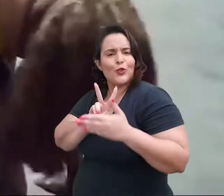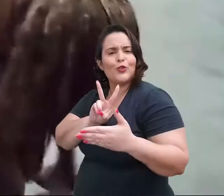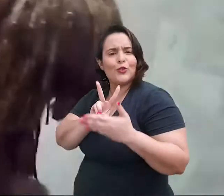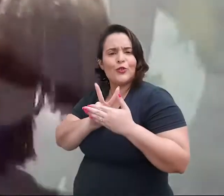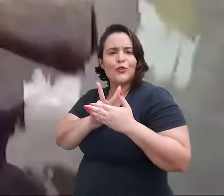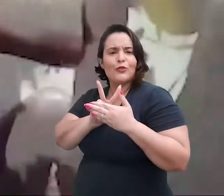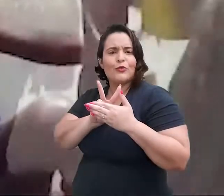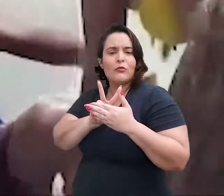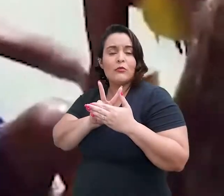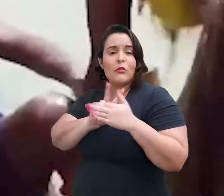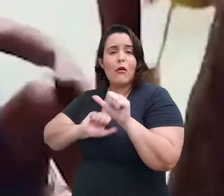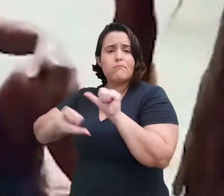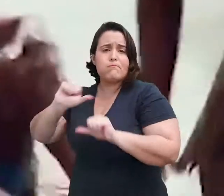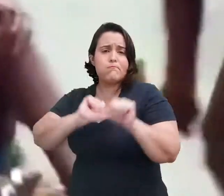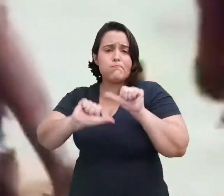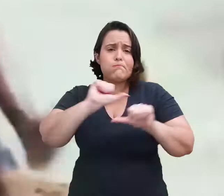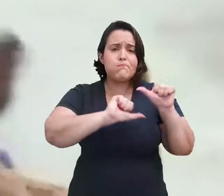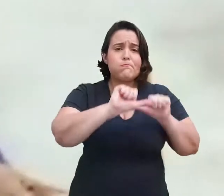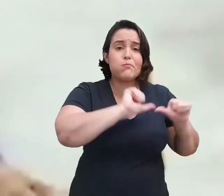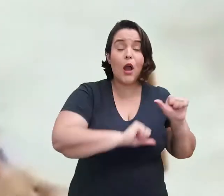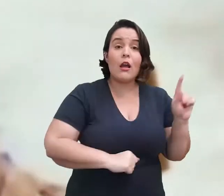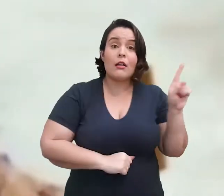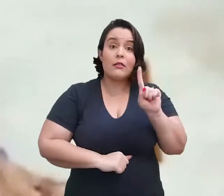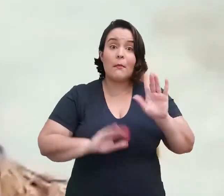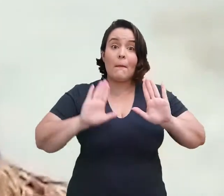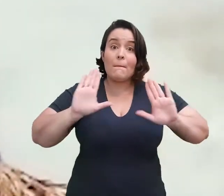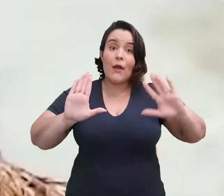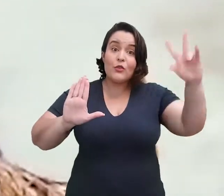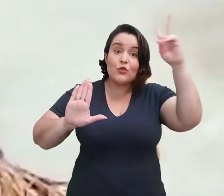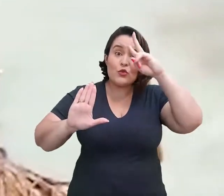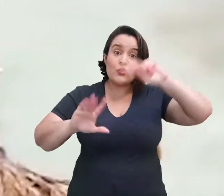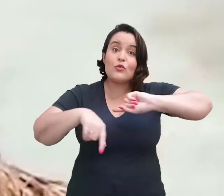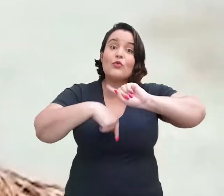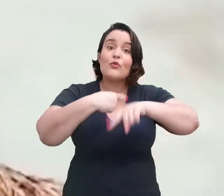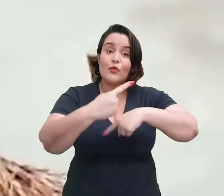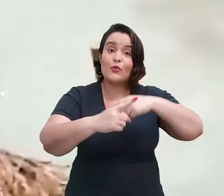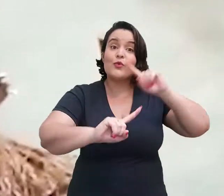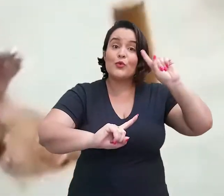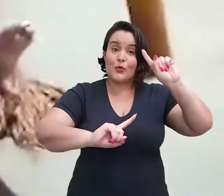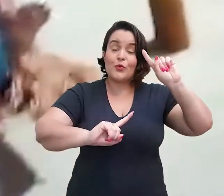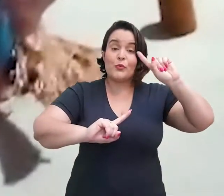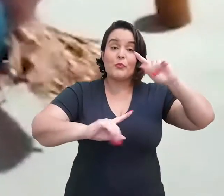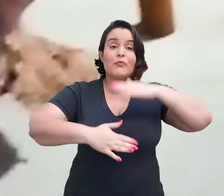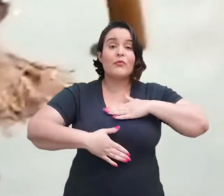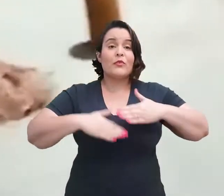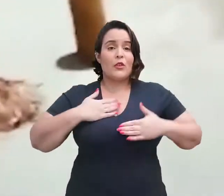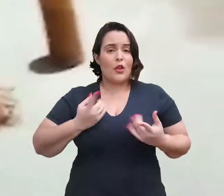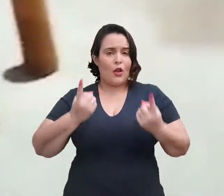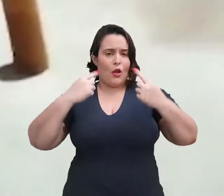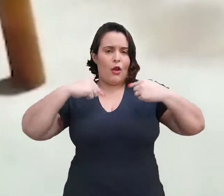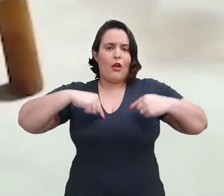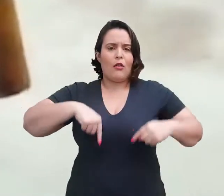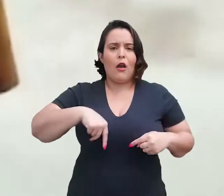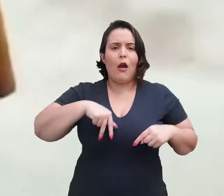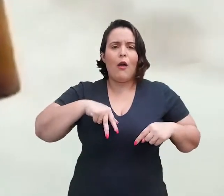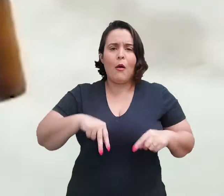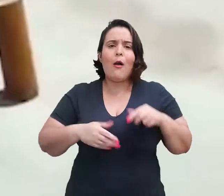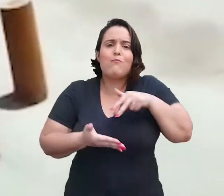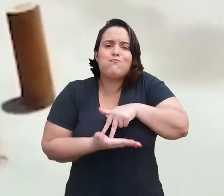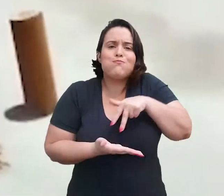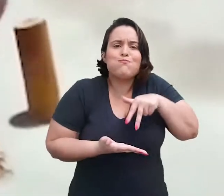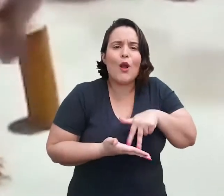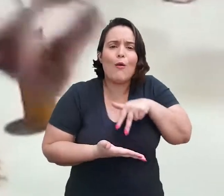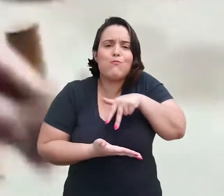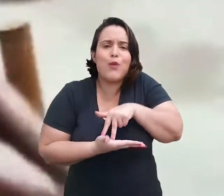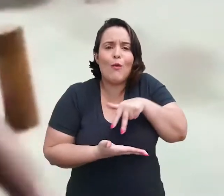identidade indígena que não é transitória, mas evolui com a história. Corpos que